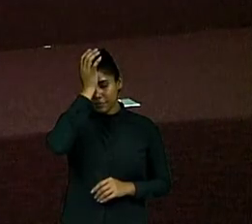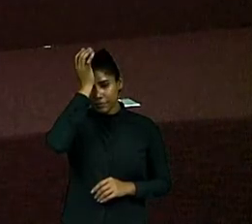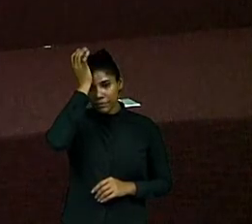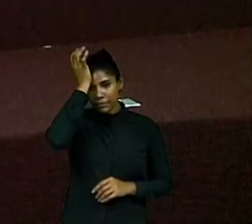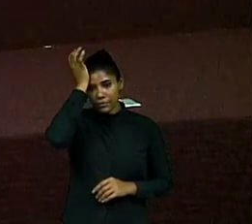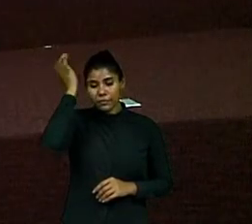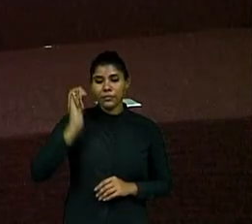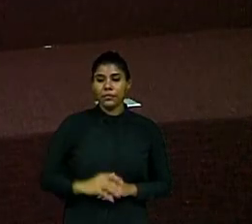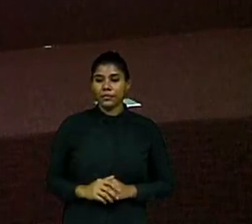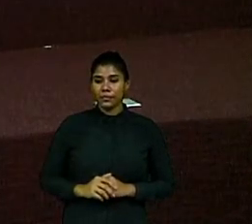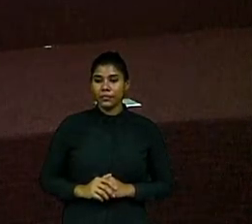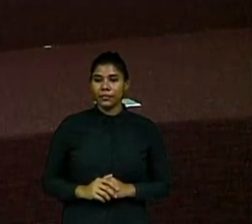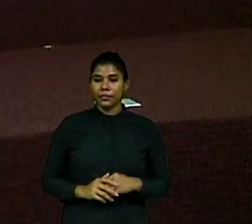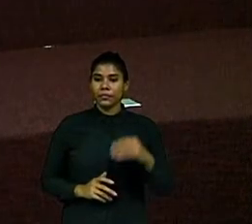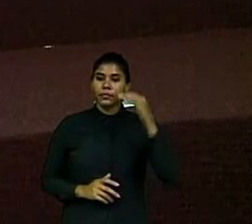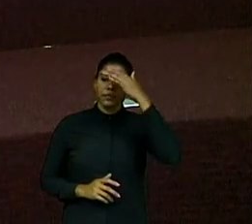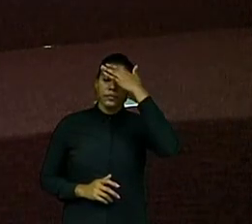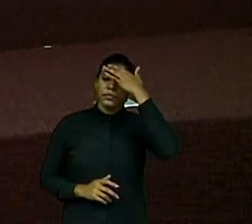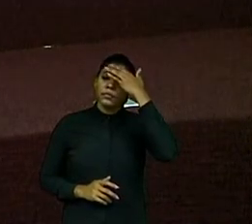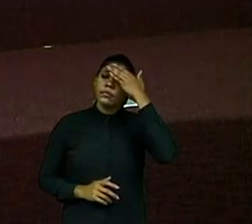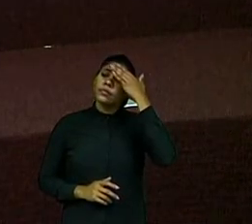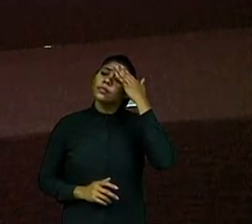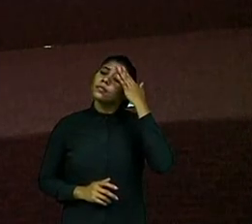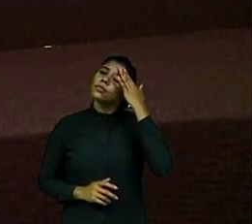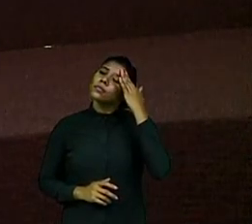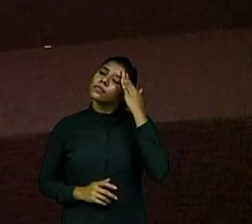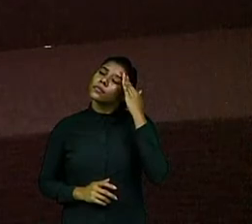Alexandre Monteiro Filho é